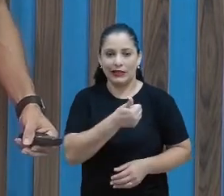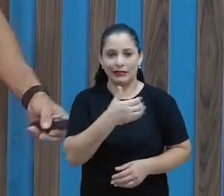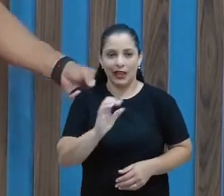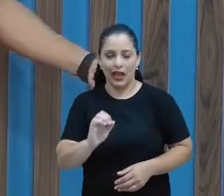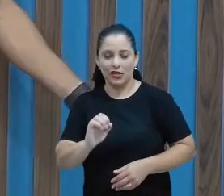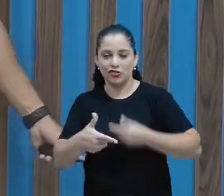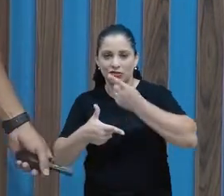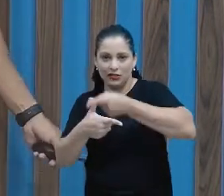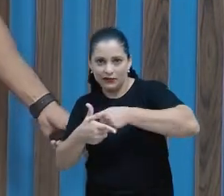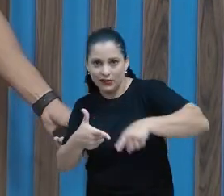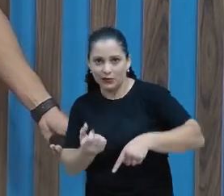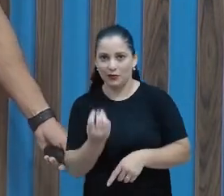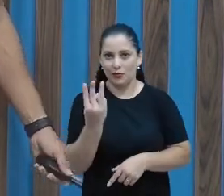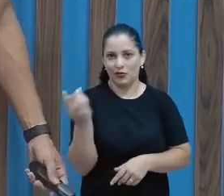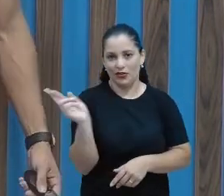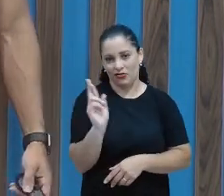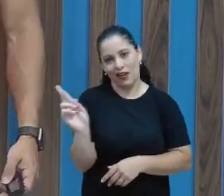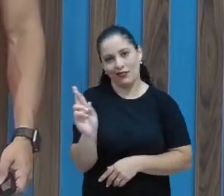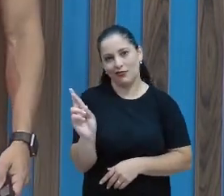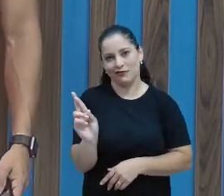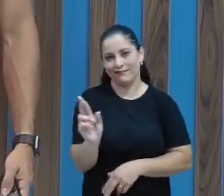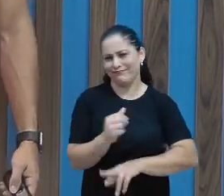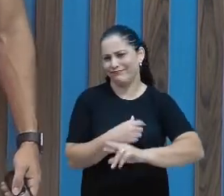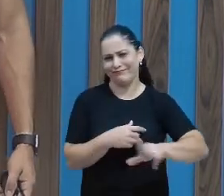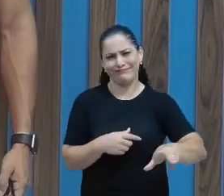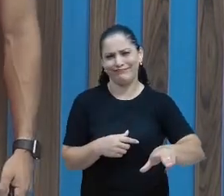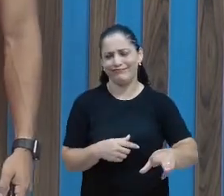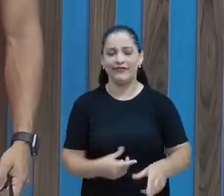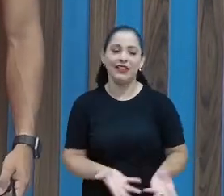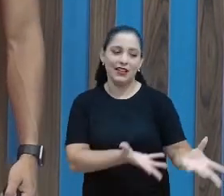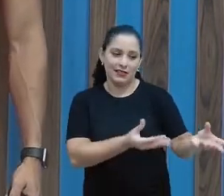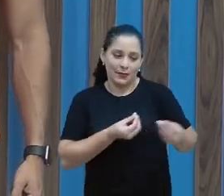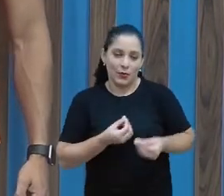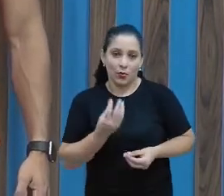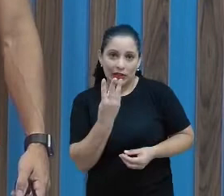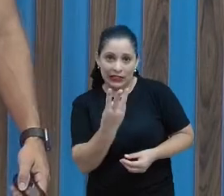por R$3, né? A gente diz que recebeu